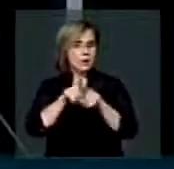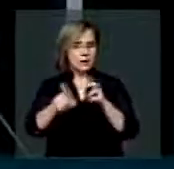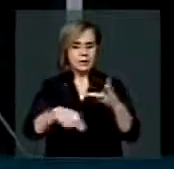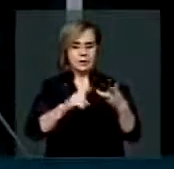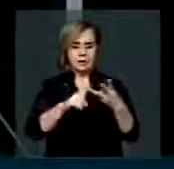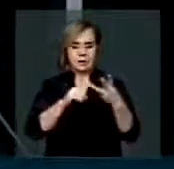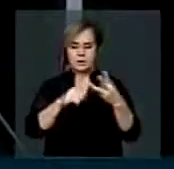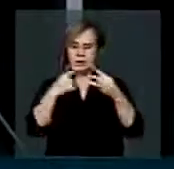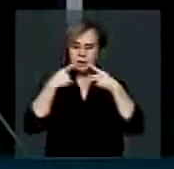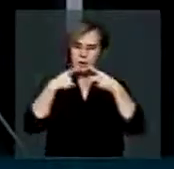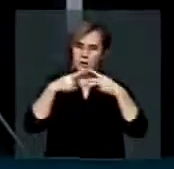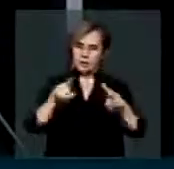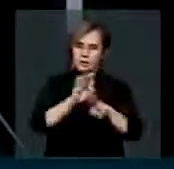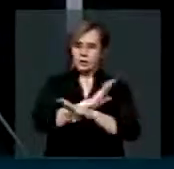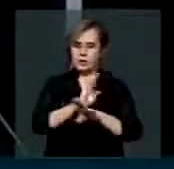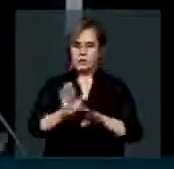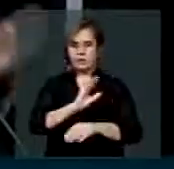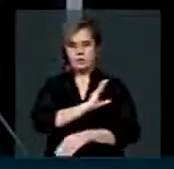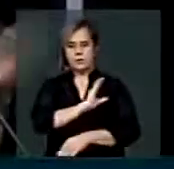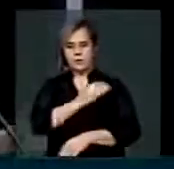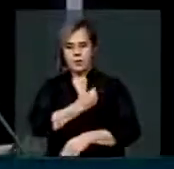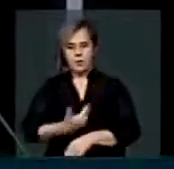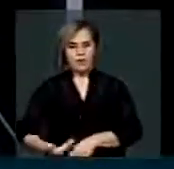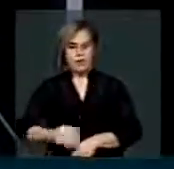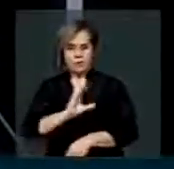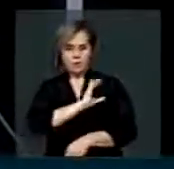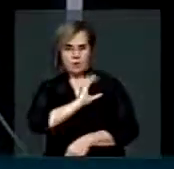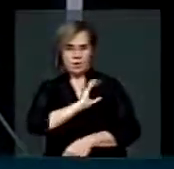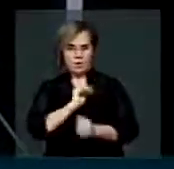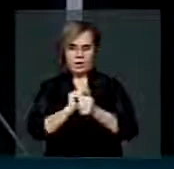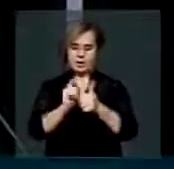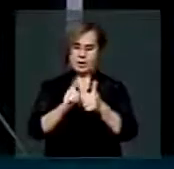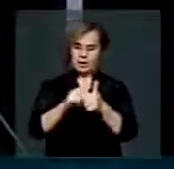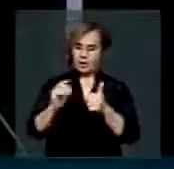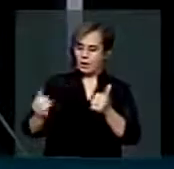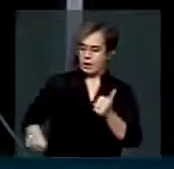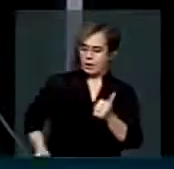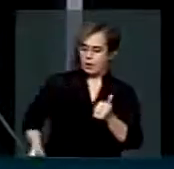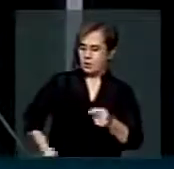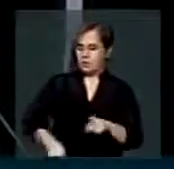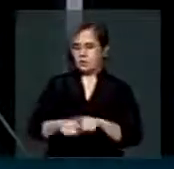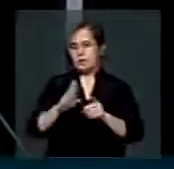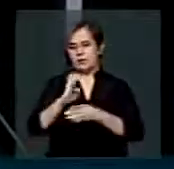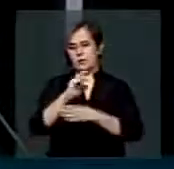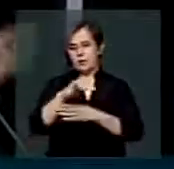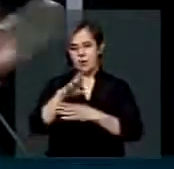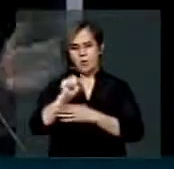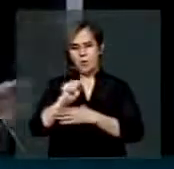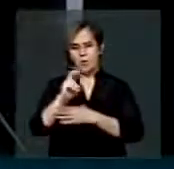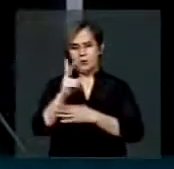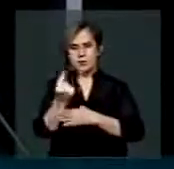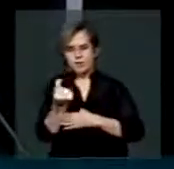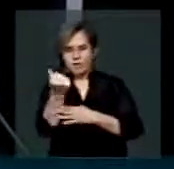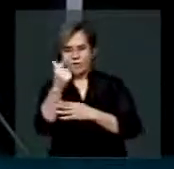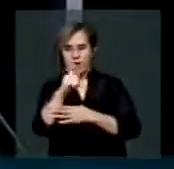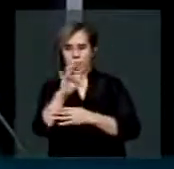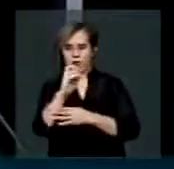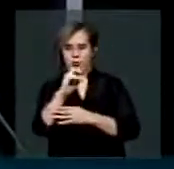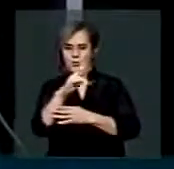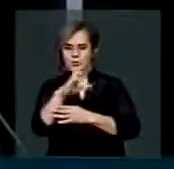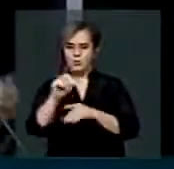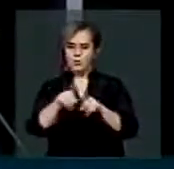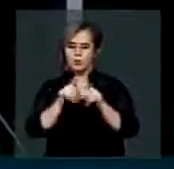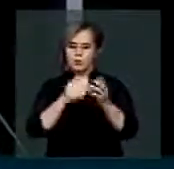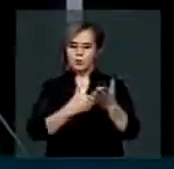denúncia para o governo do Canadá, tanto para a Embaixada, quanto para a Bolsa de Valor de Toronto, quanto para o governo do